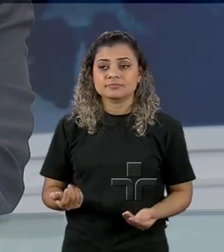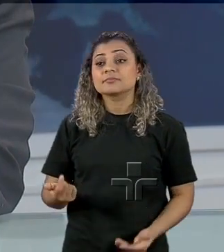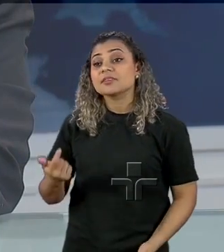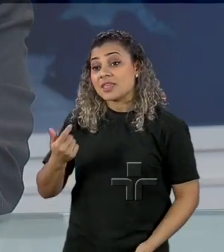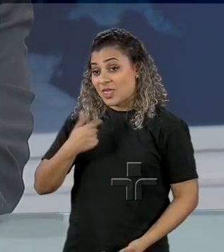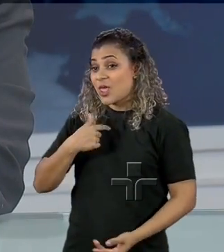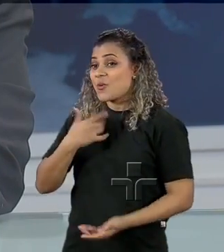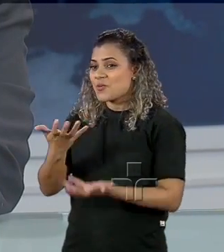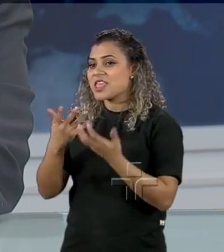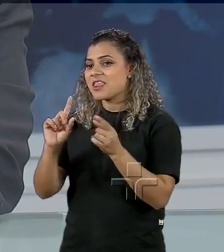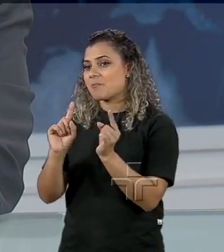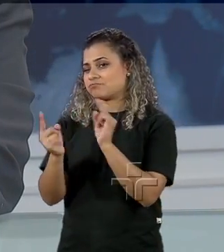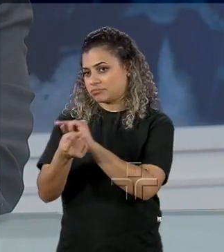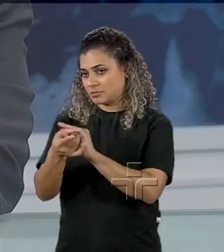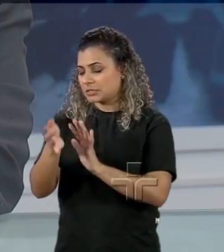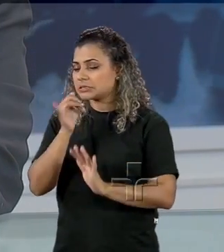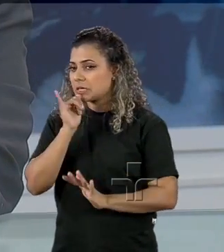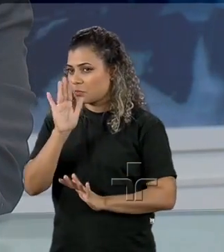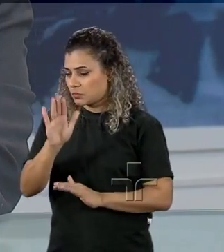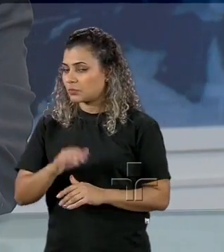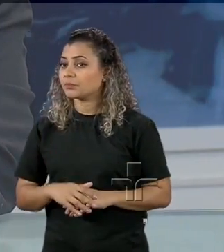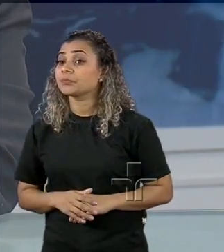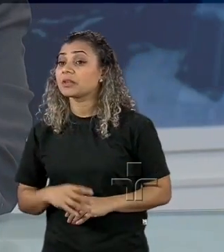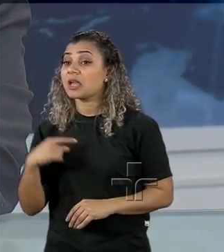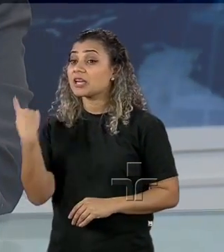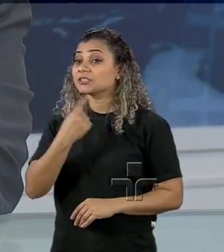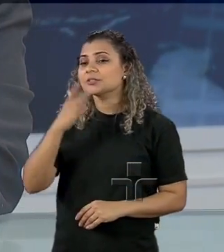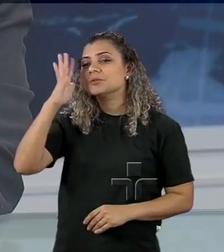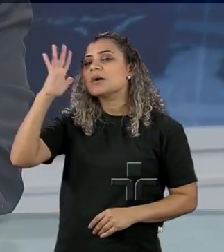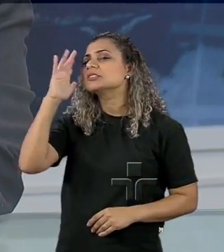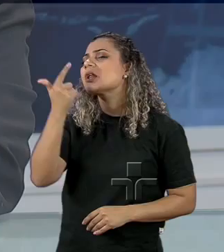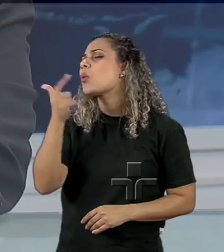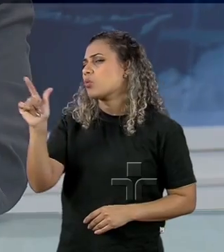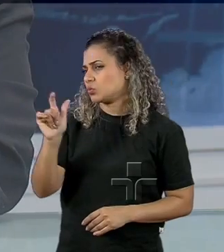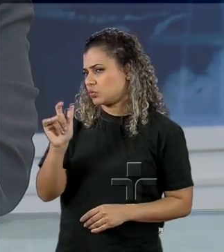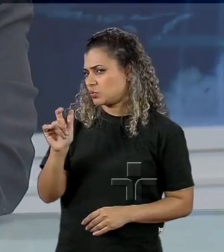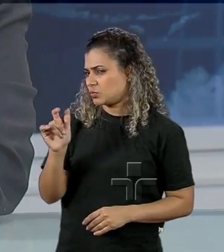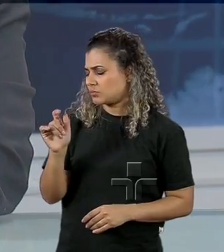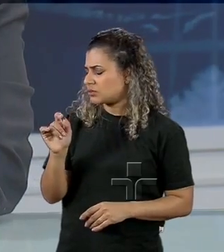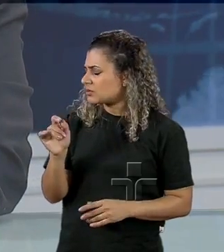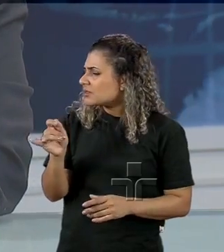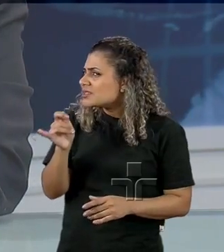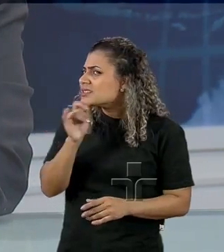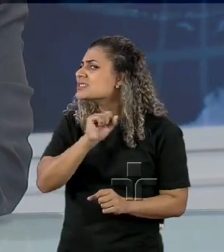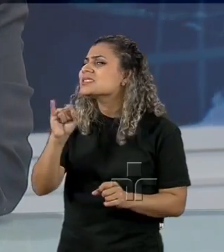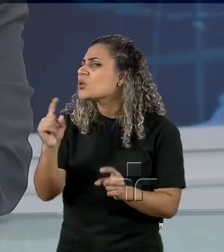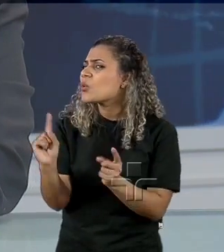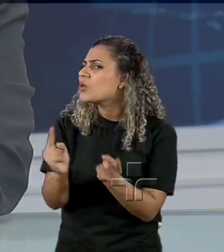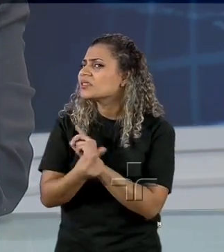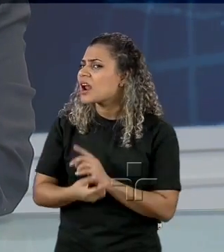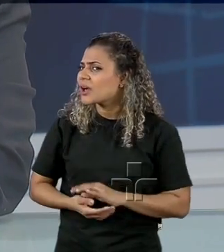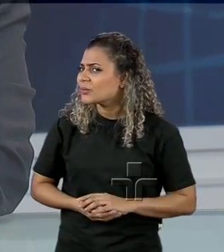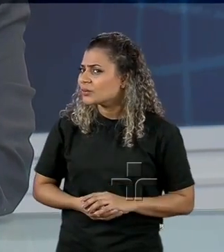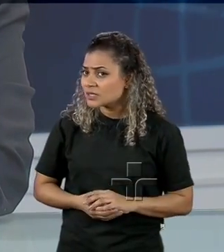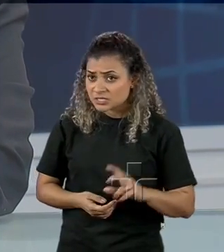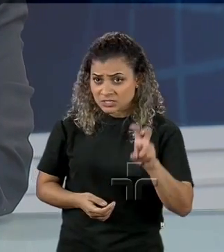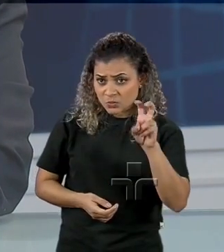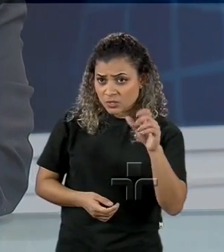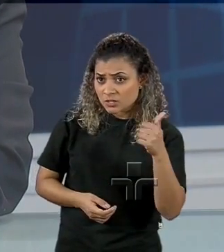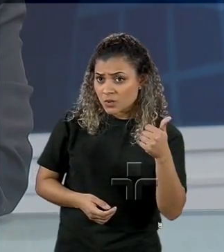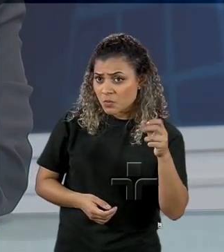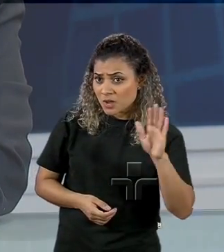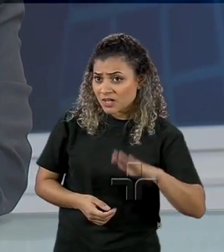raciocínio do ministro, mas a lógica para a gente pensar outra coisa. Sim. Vamos imaginar que fosse o contrário. 51